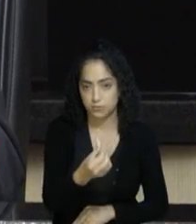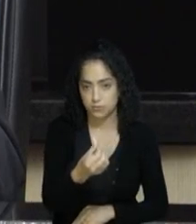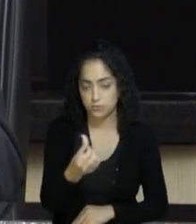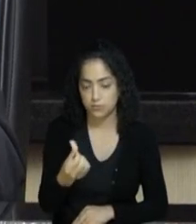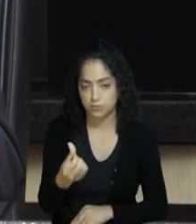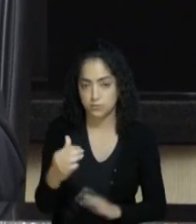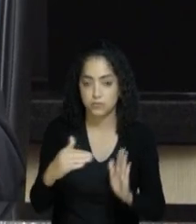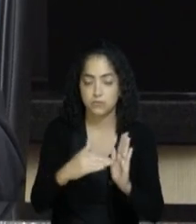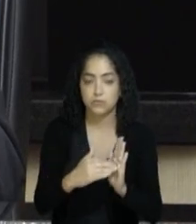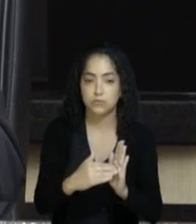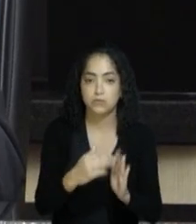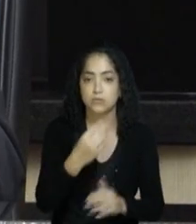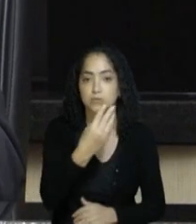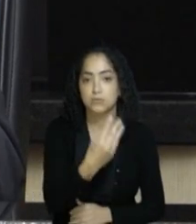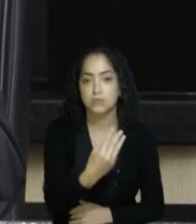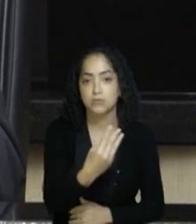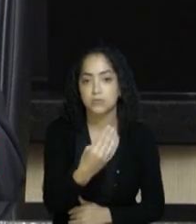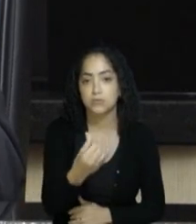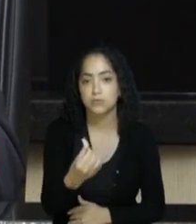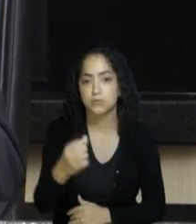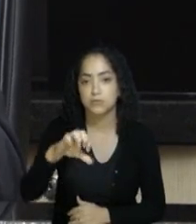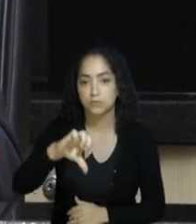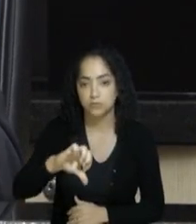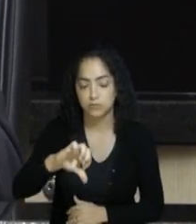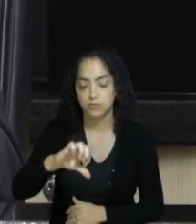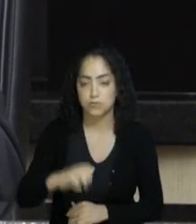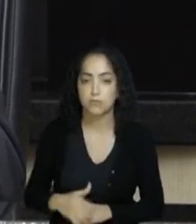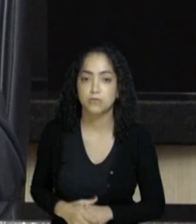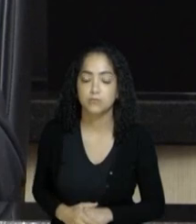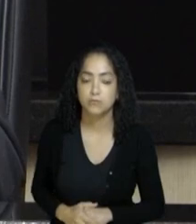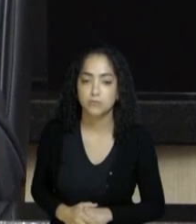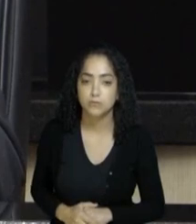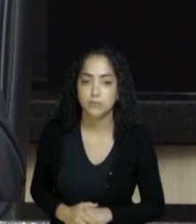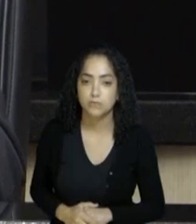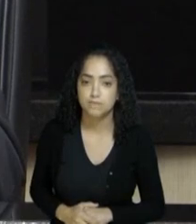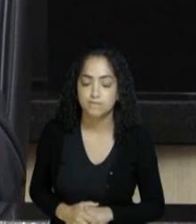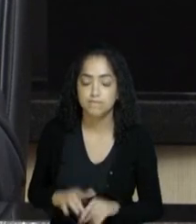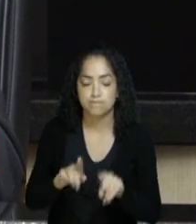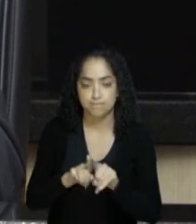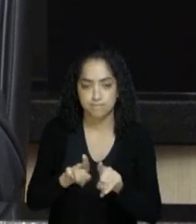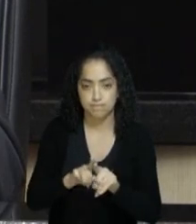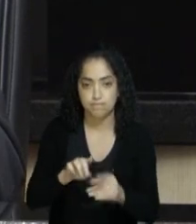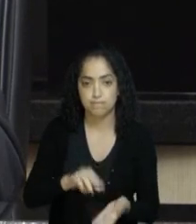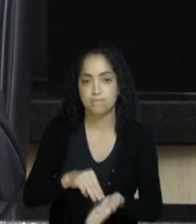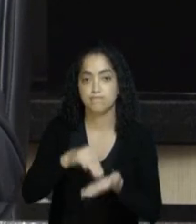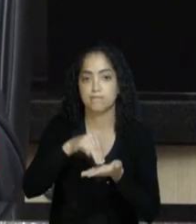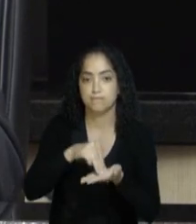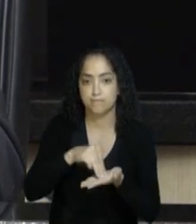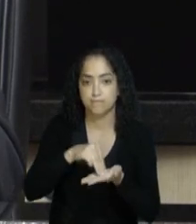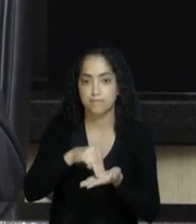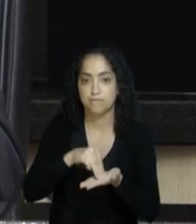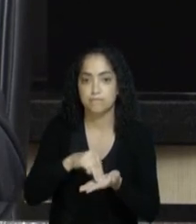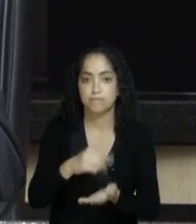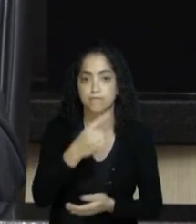366 a 369/2023. Bem como as moções números